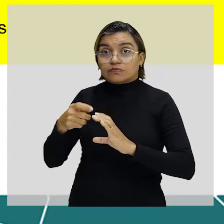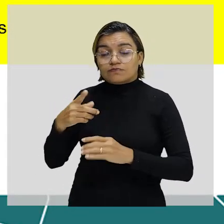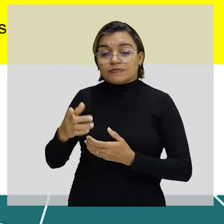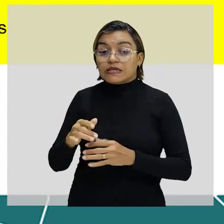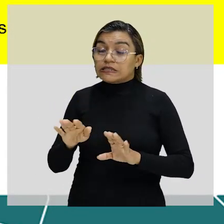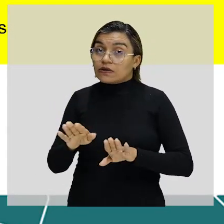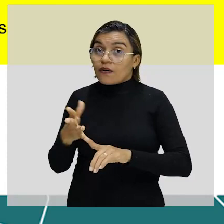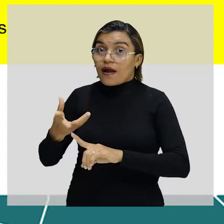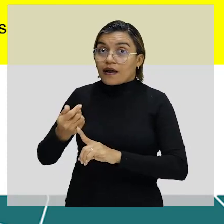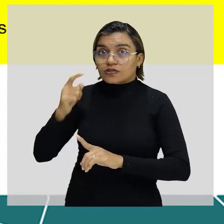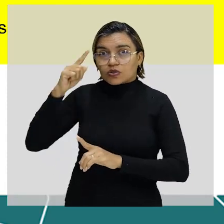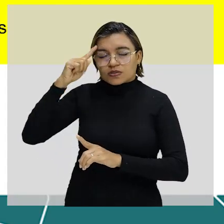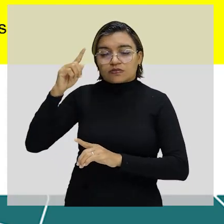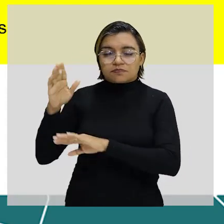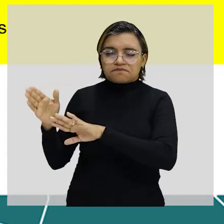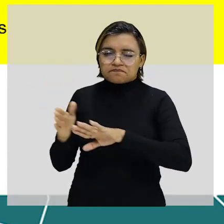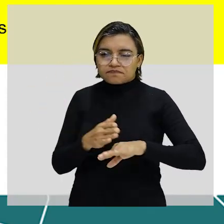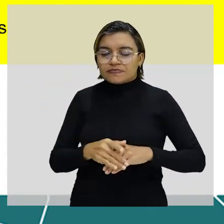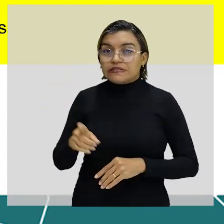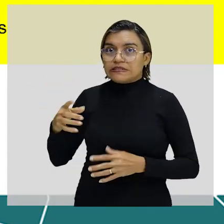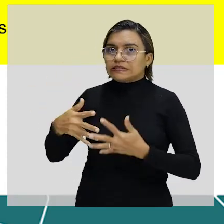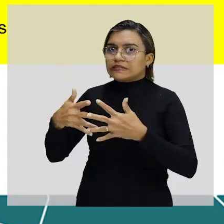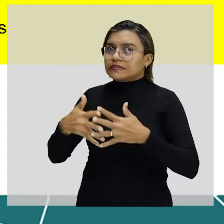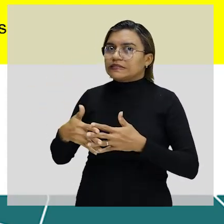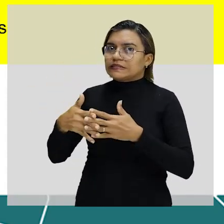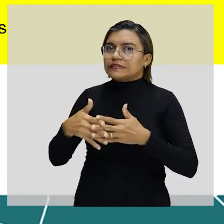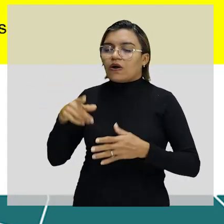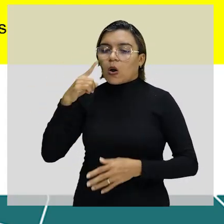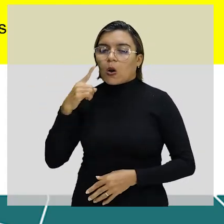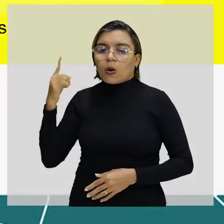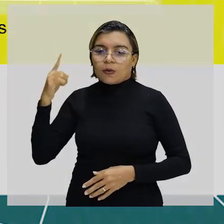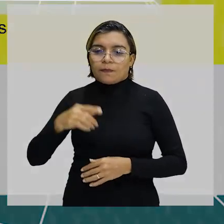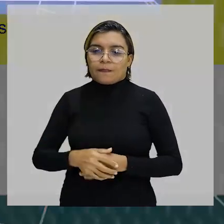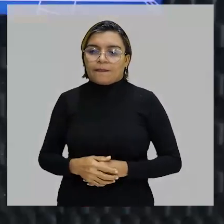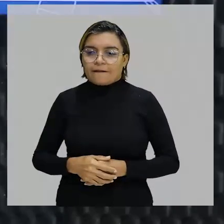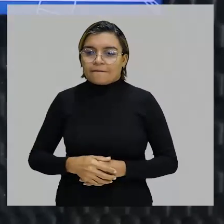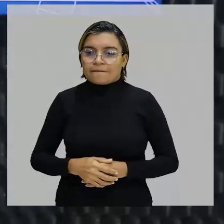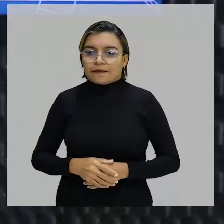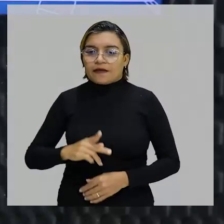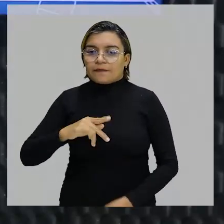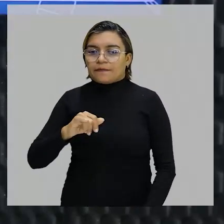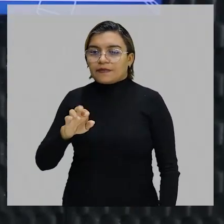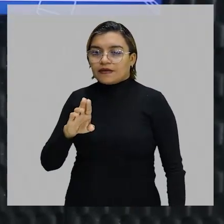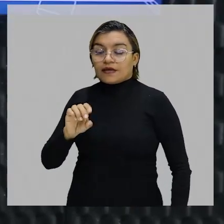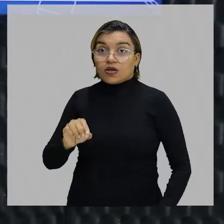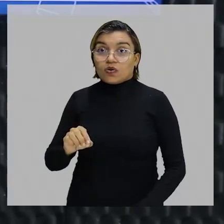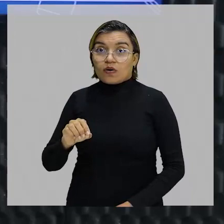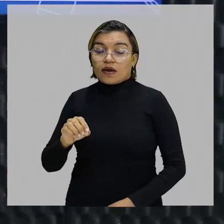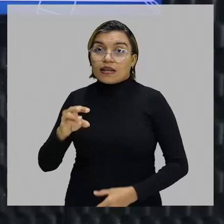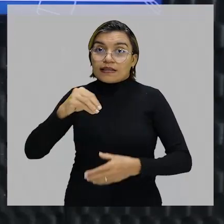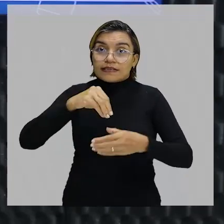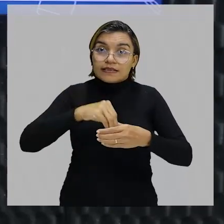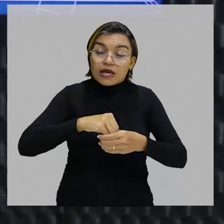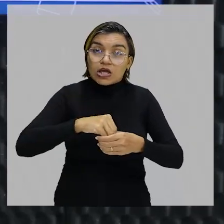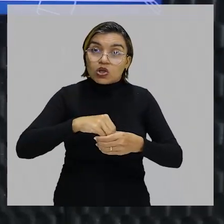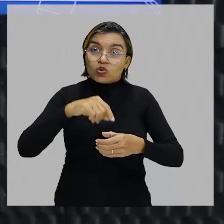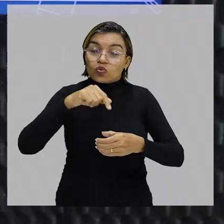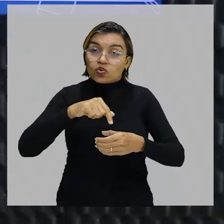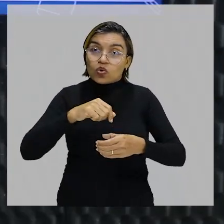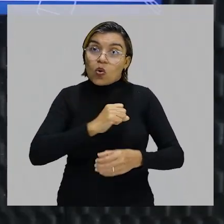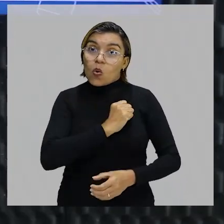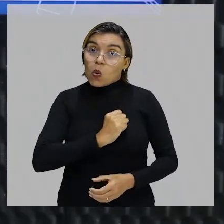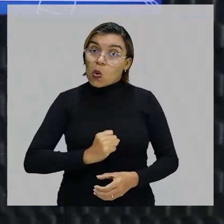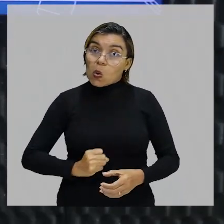arranjar confusão. O artista italiano chamado Piero Manzoni, ele colocou as próprias fezes em latas muito bonitas e vendeu